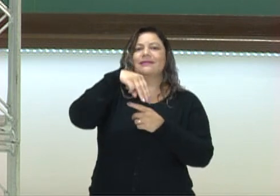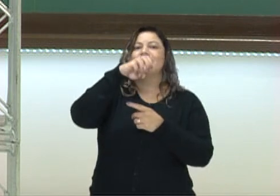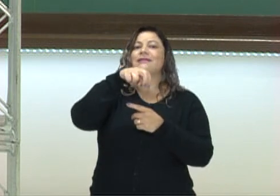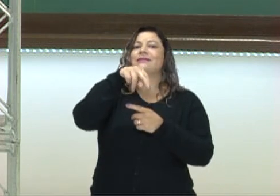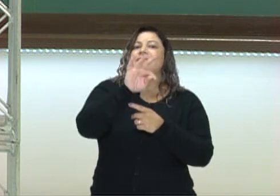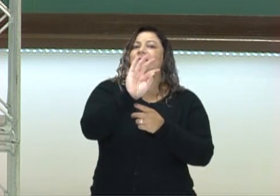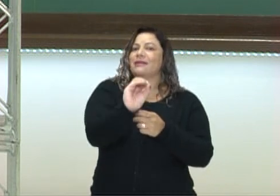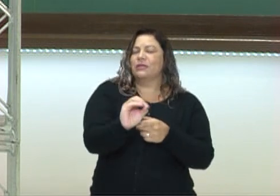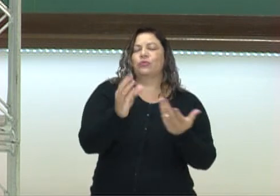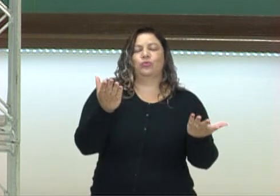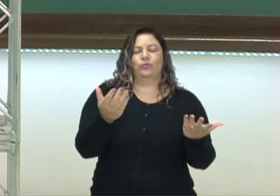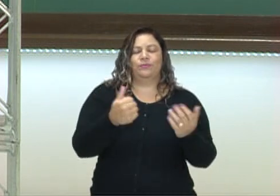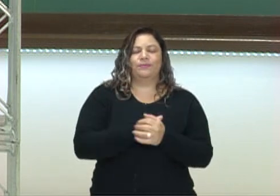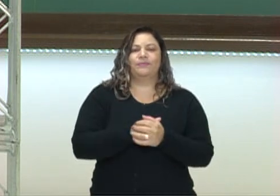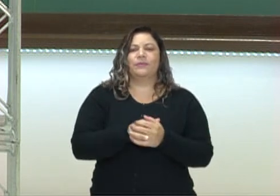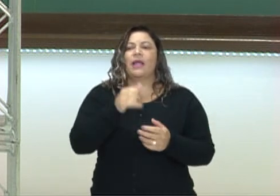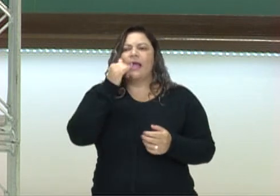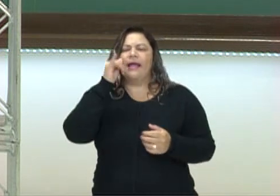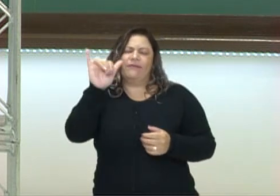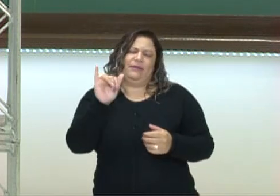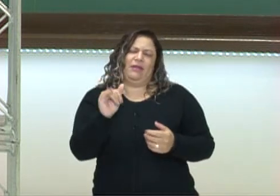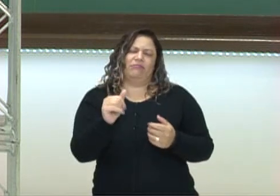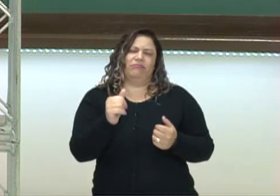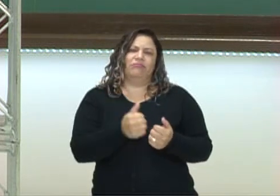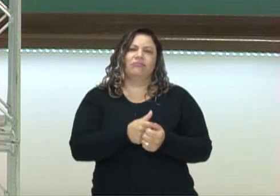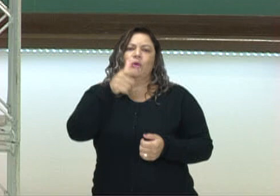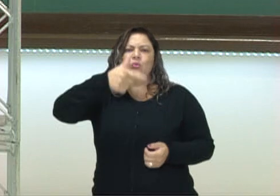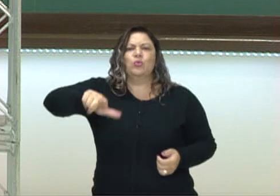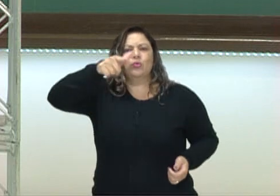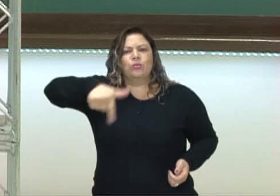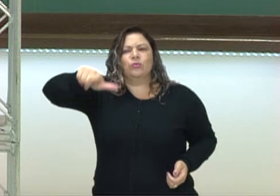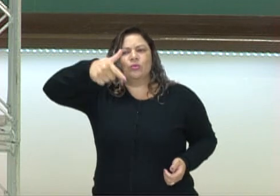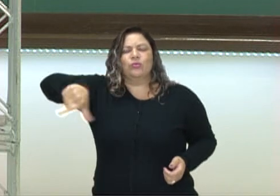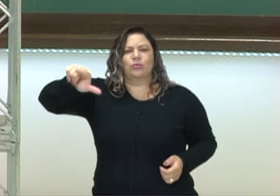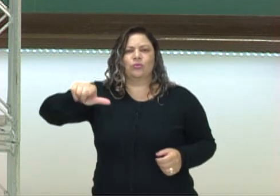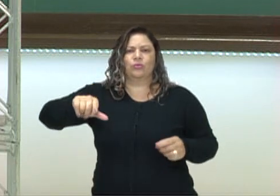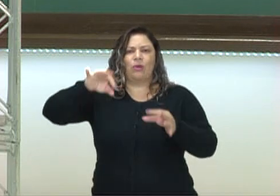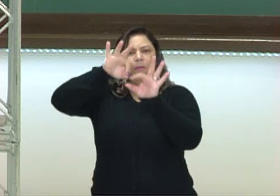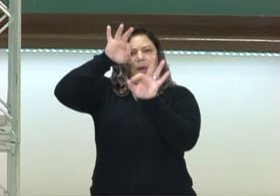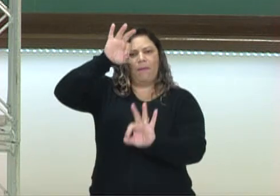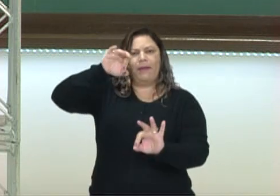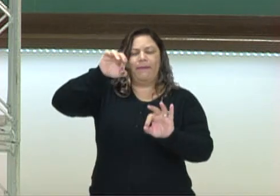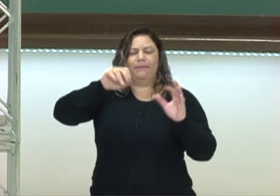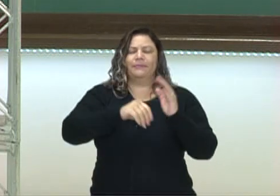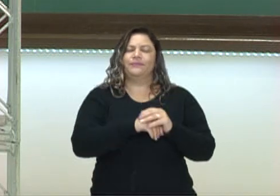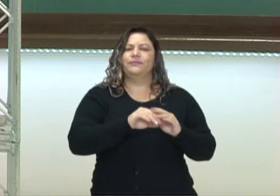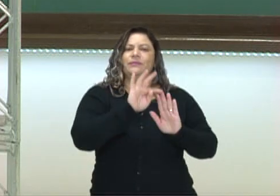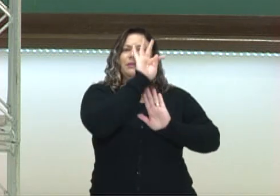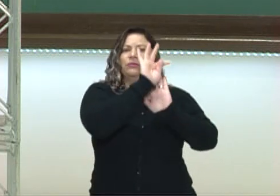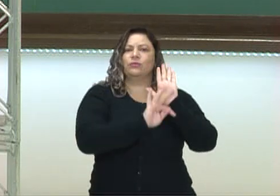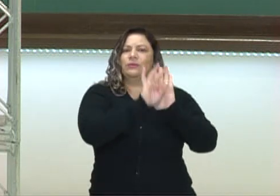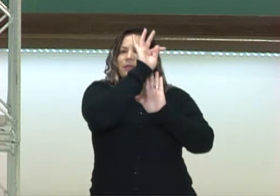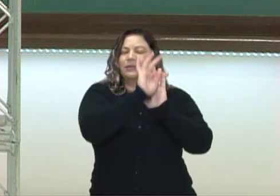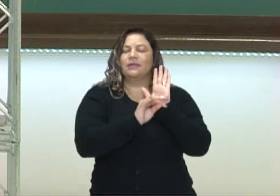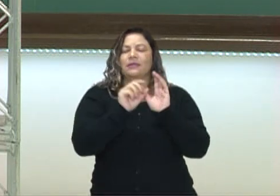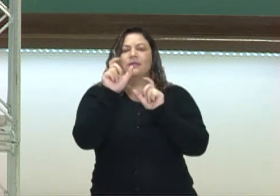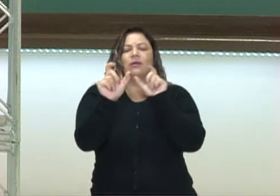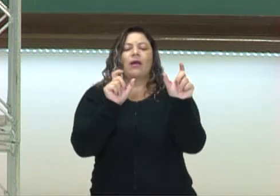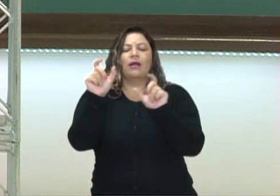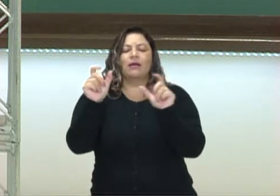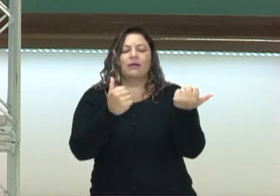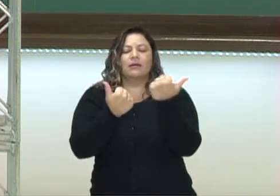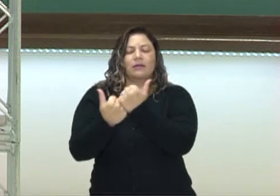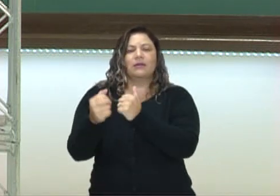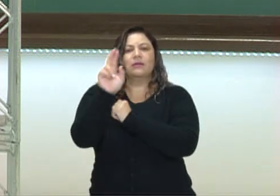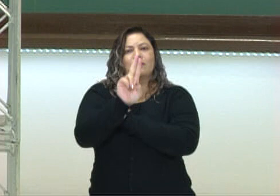de evitar que casamento se repetisse várias vezes no decorrer da notícia. E quais são as palavras que ele usou para substituir,